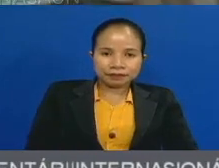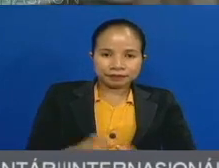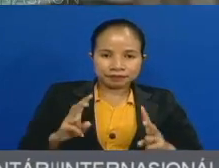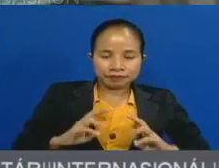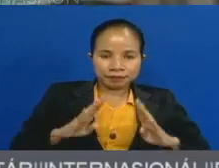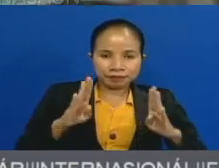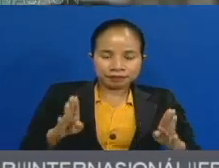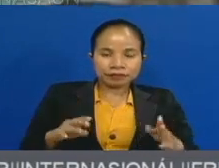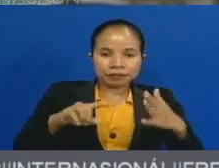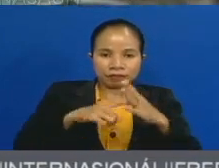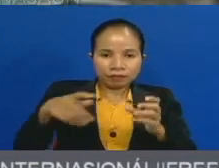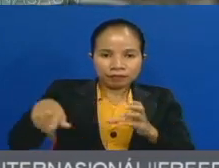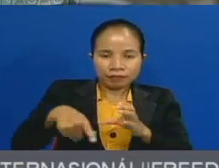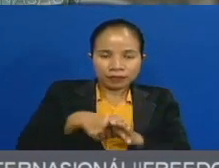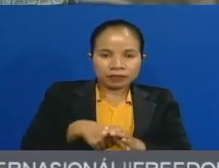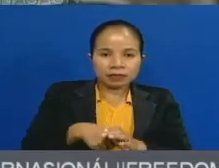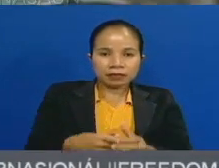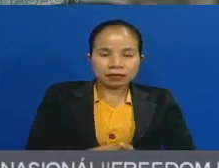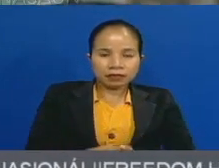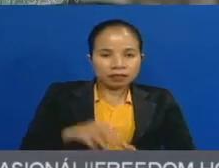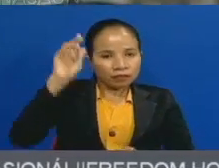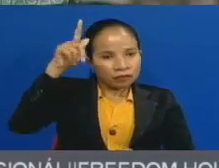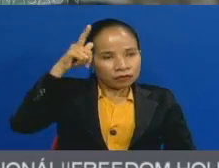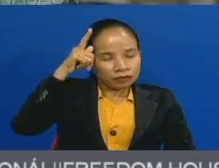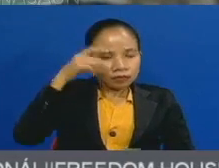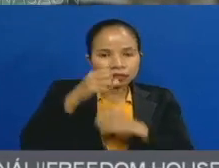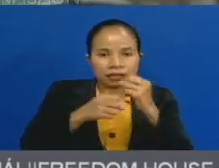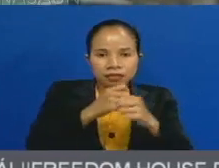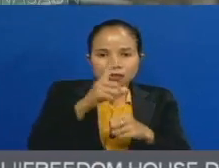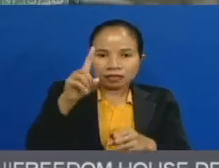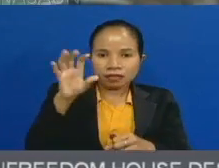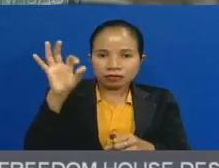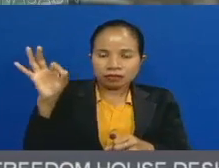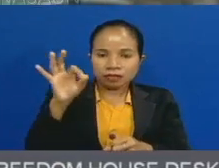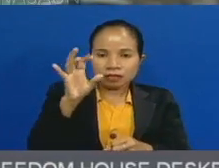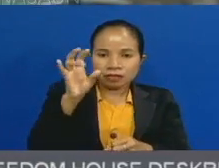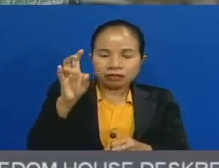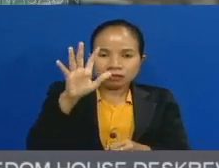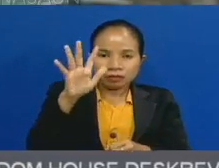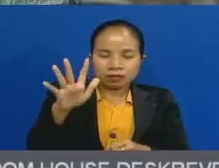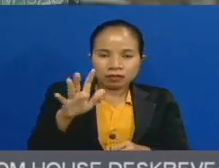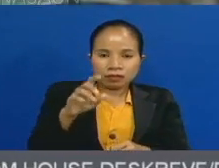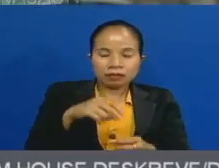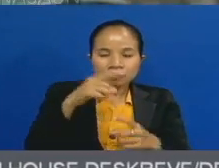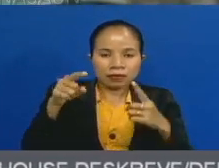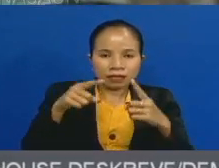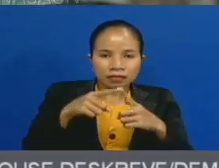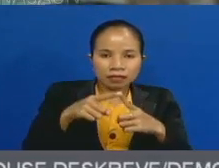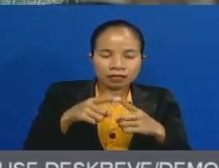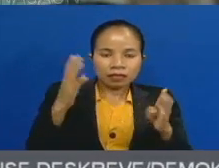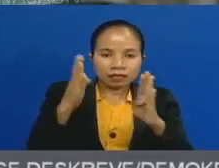Saudoso, a rua participa ativa e a política e a tina reunida do Serrito Nulo Recim Lima. O Anhira